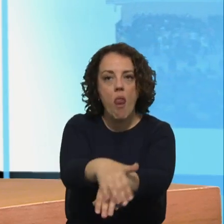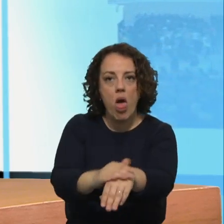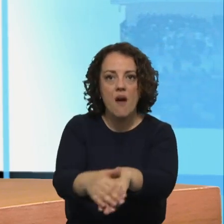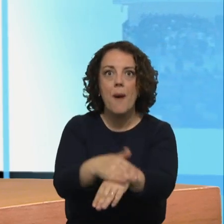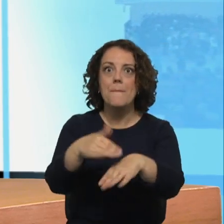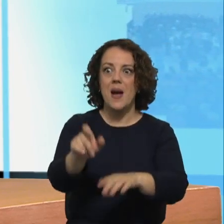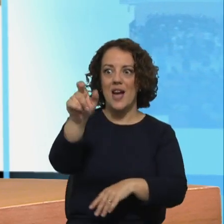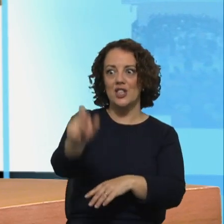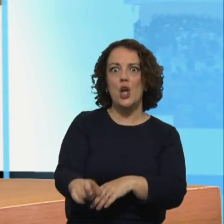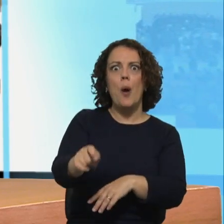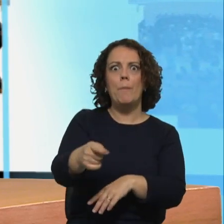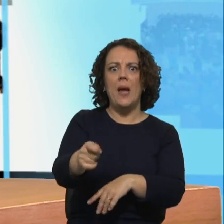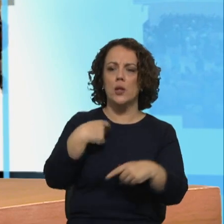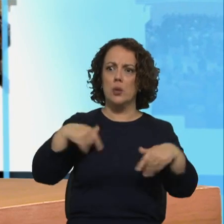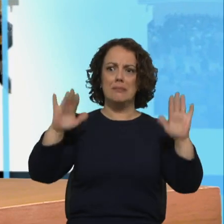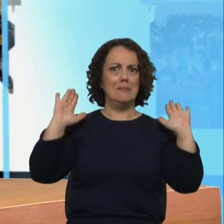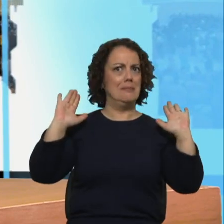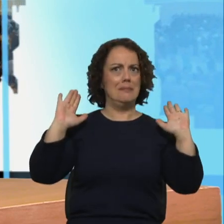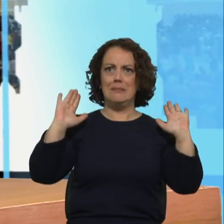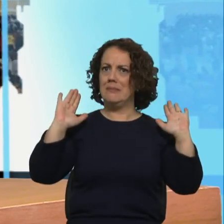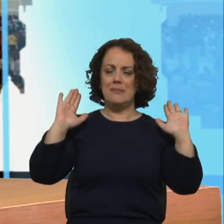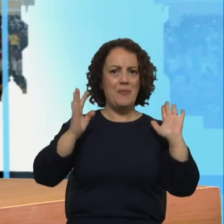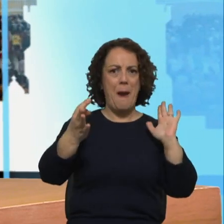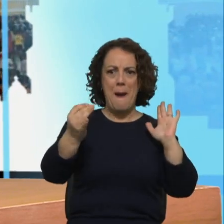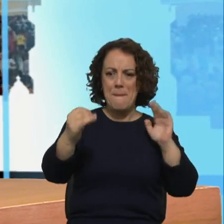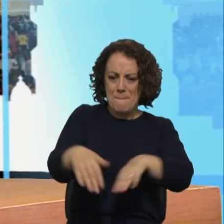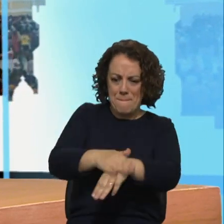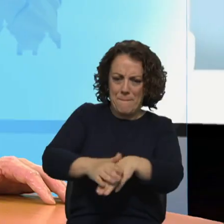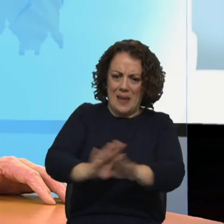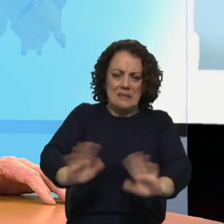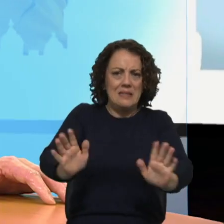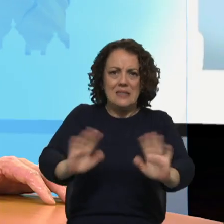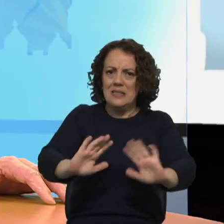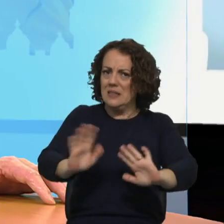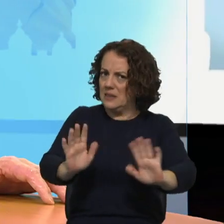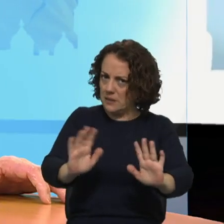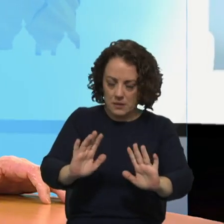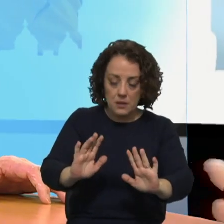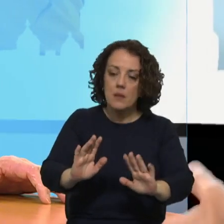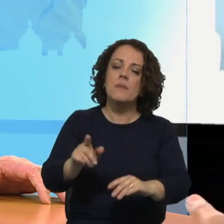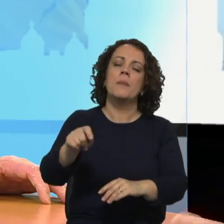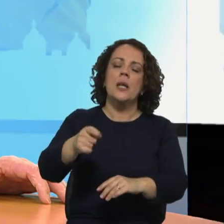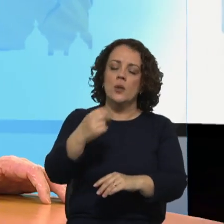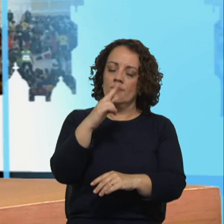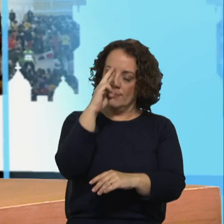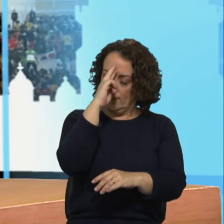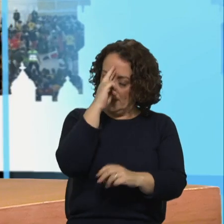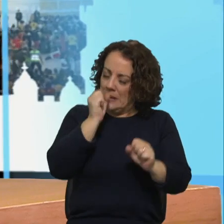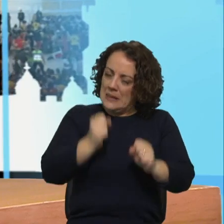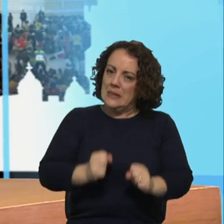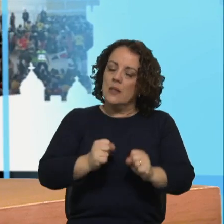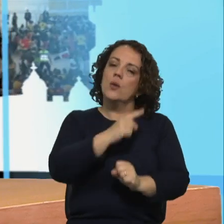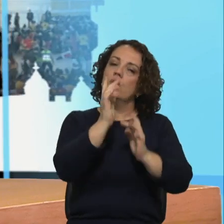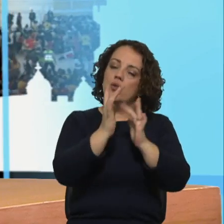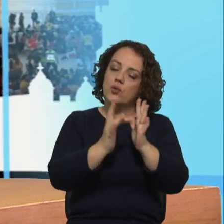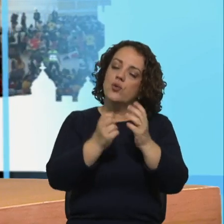tão difícil lavar os pés como deixar que os outros lavem os pés, e, portanto, Pedro resiste, mas o Senhor insiste. E,